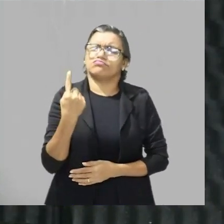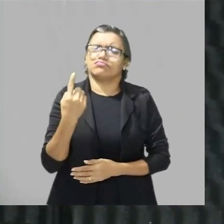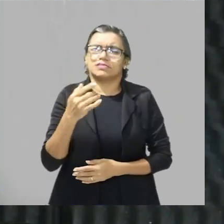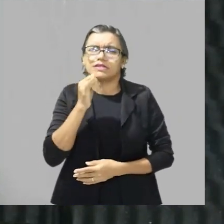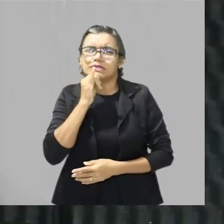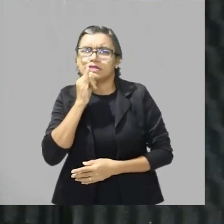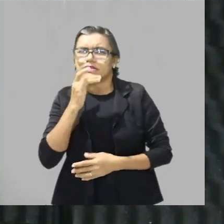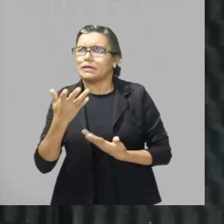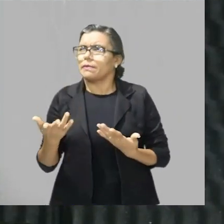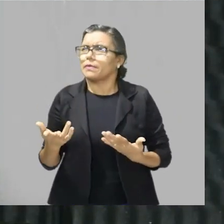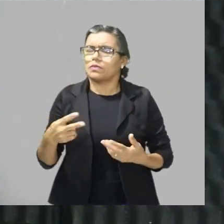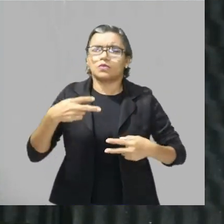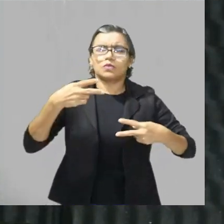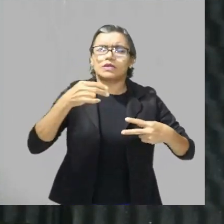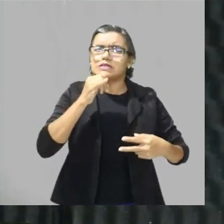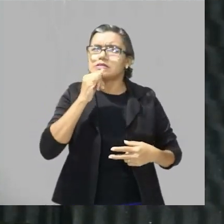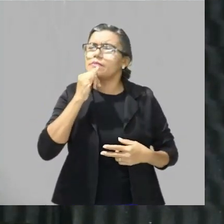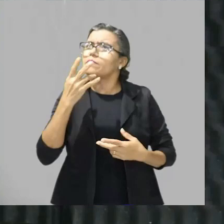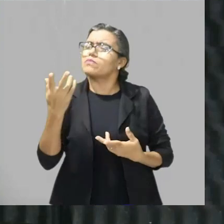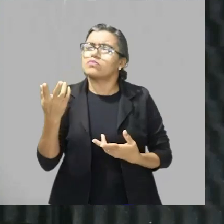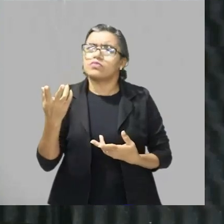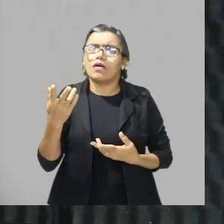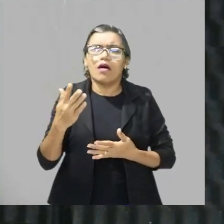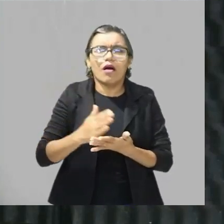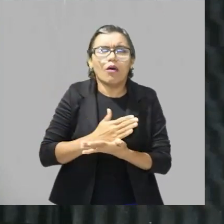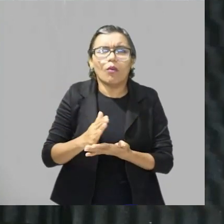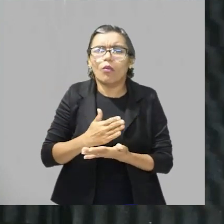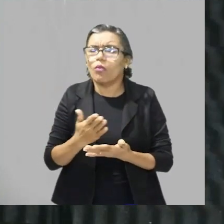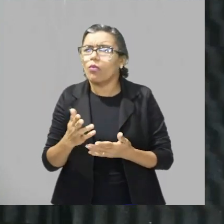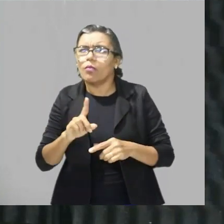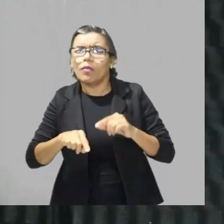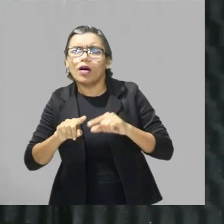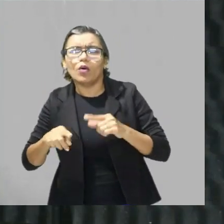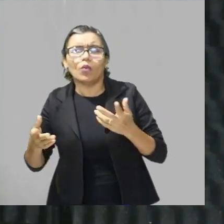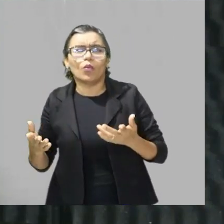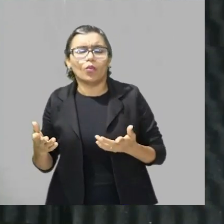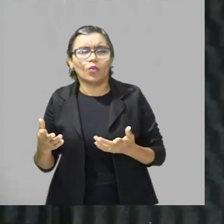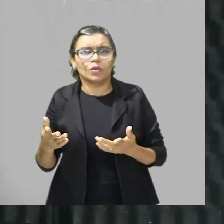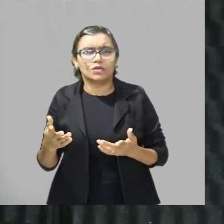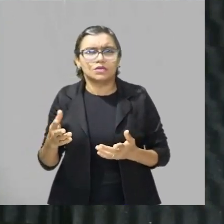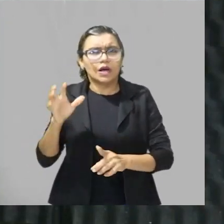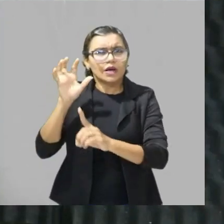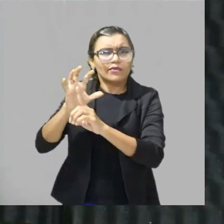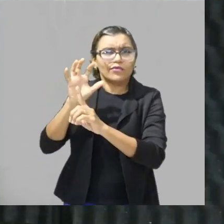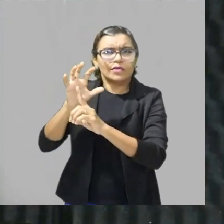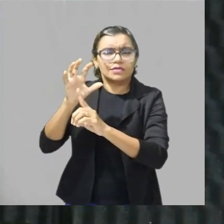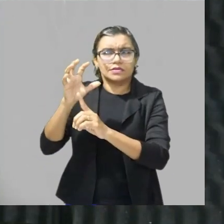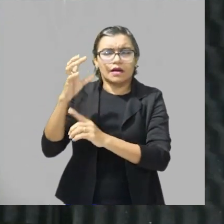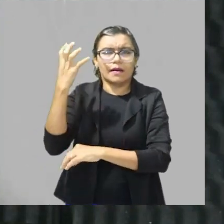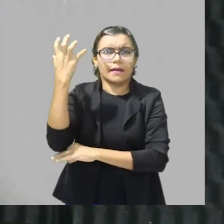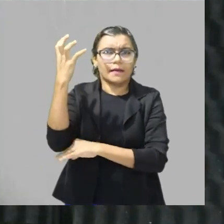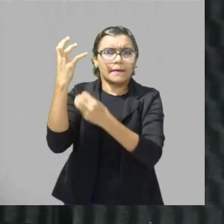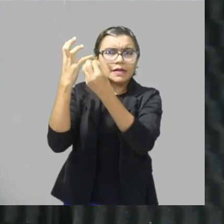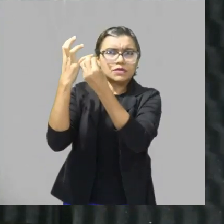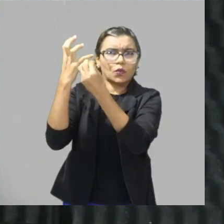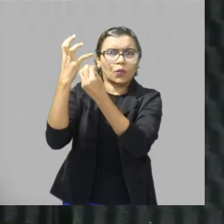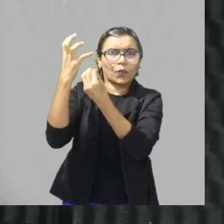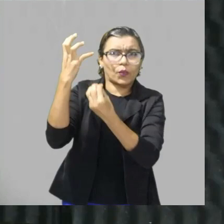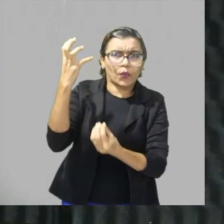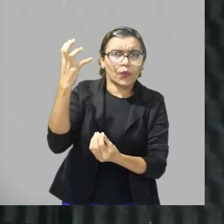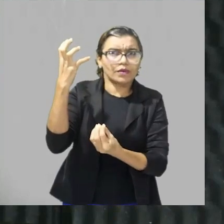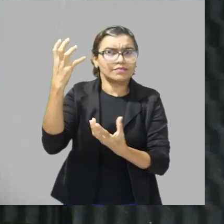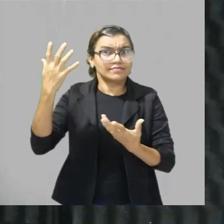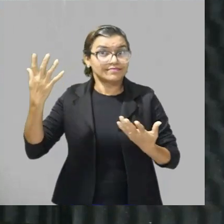Roberto Carlos uma força estranha atuaria sobre este elemento e traria essa queda Olha só que coisa